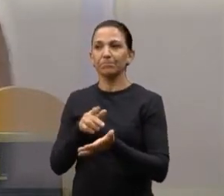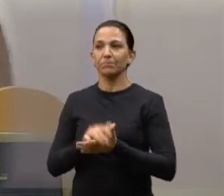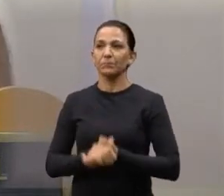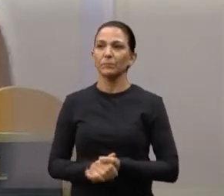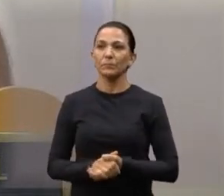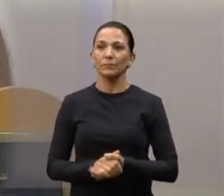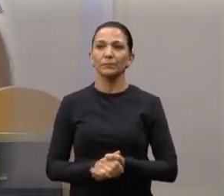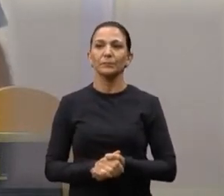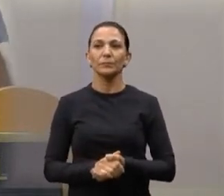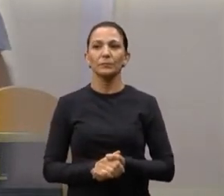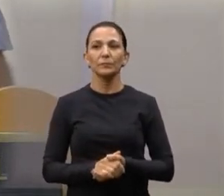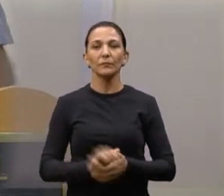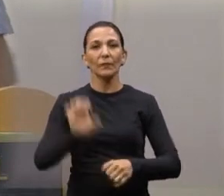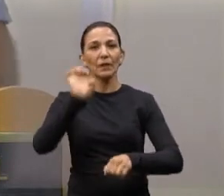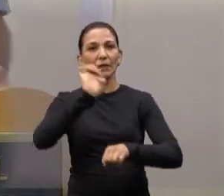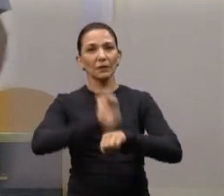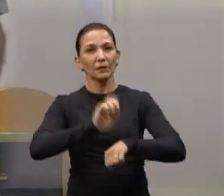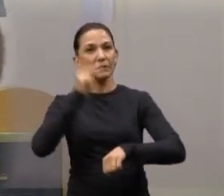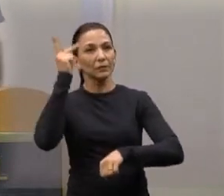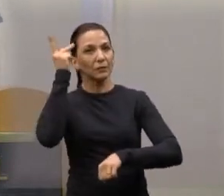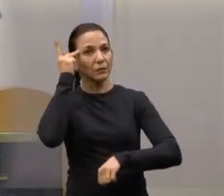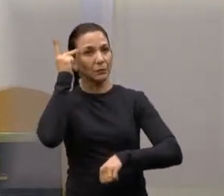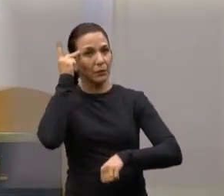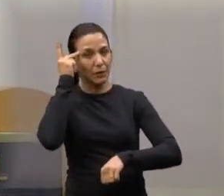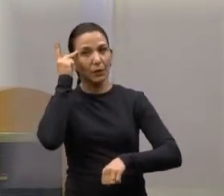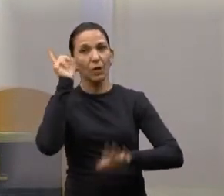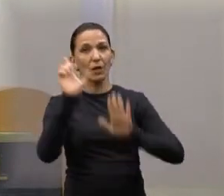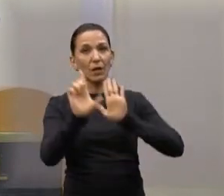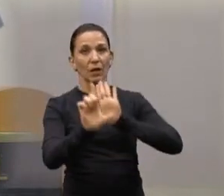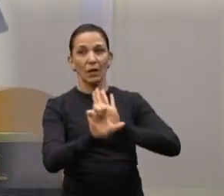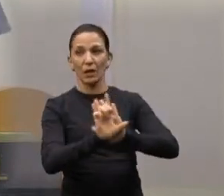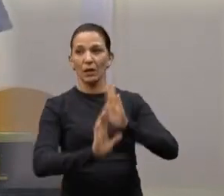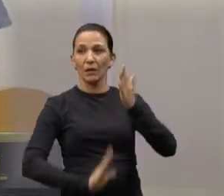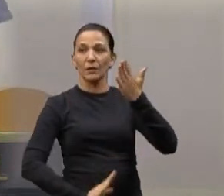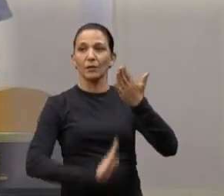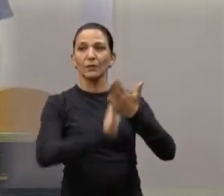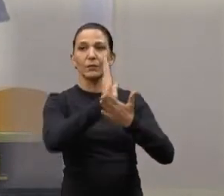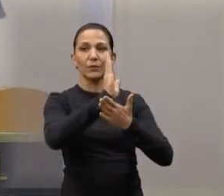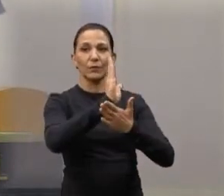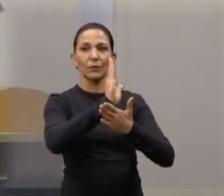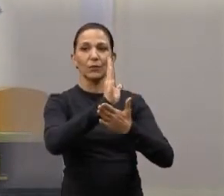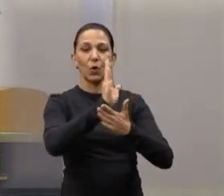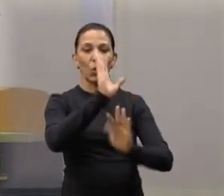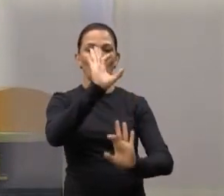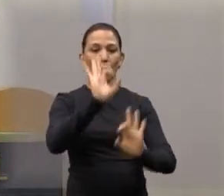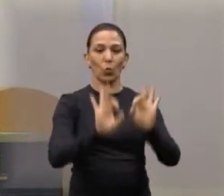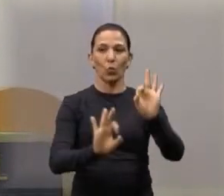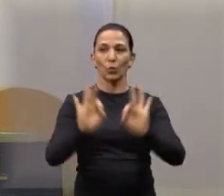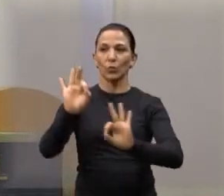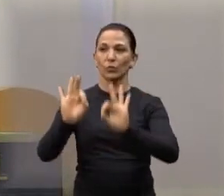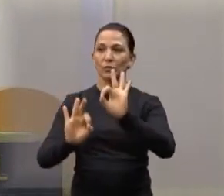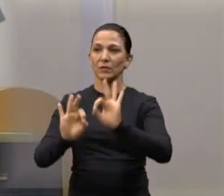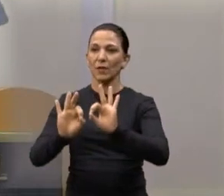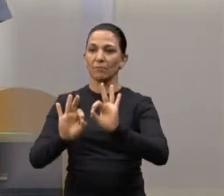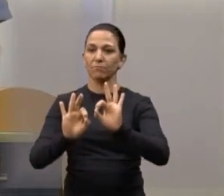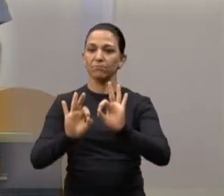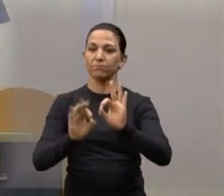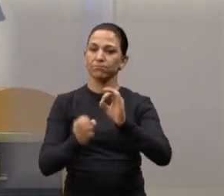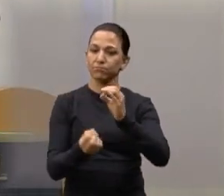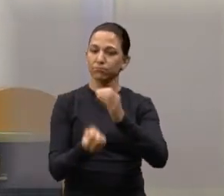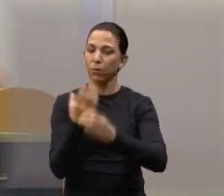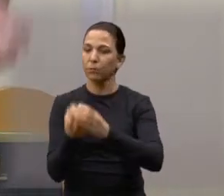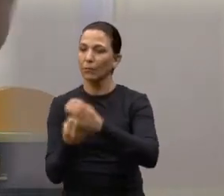Quando o Estado de São Paulo promulgou essa lei e começou a organizar esse tipo de produção